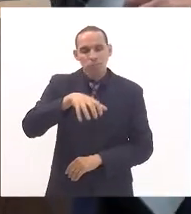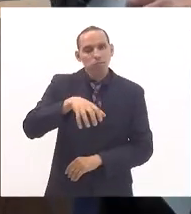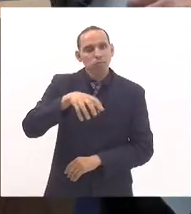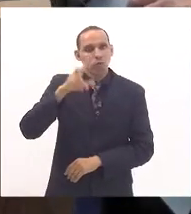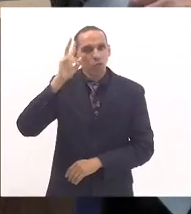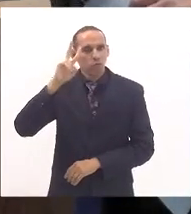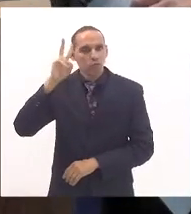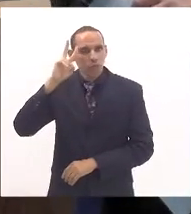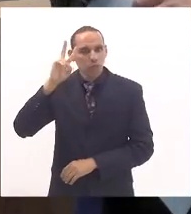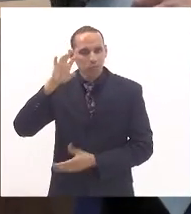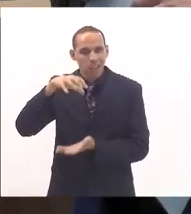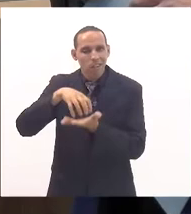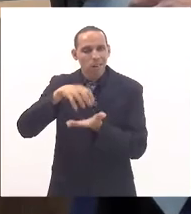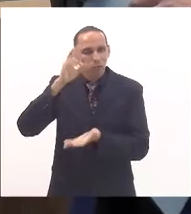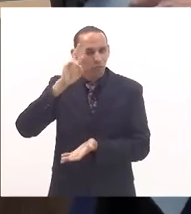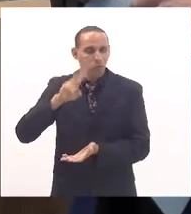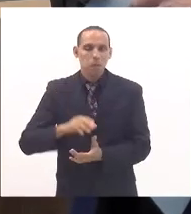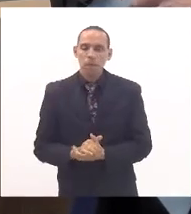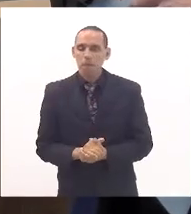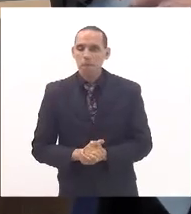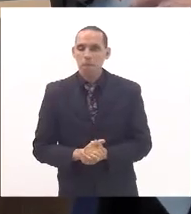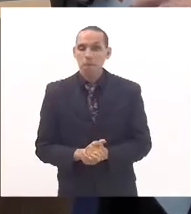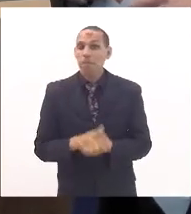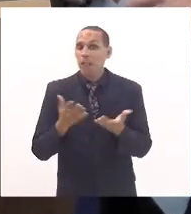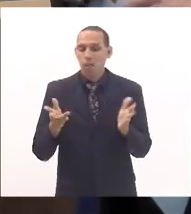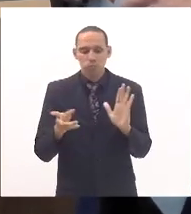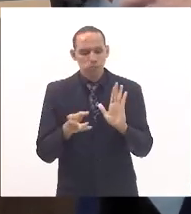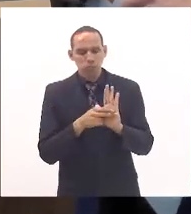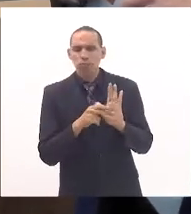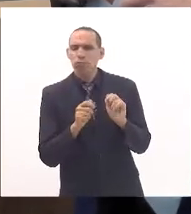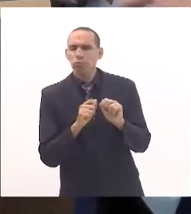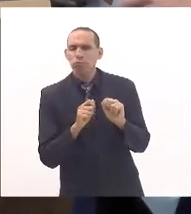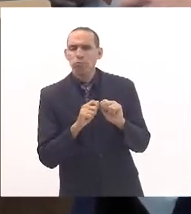presidente. Aí ele